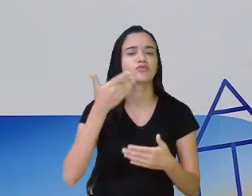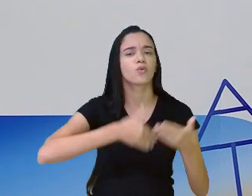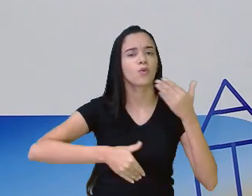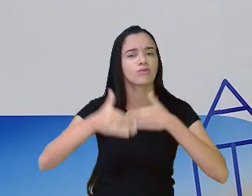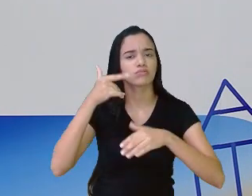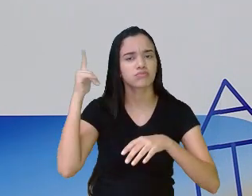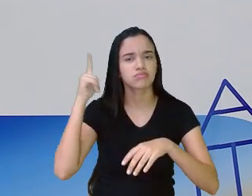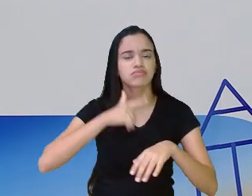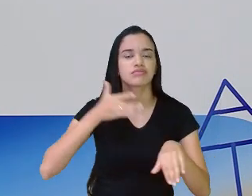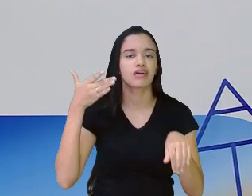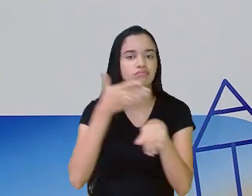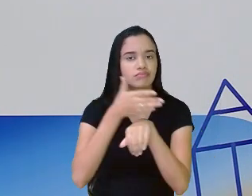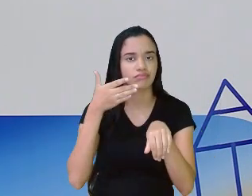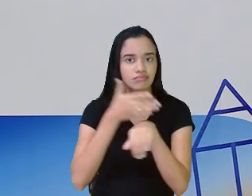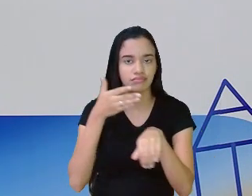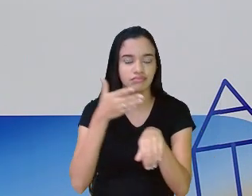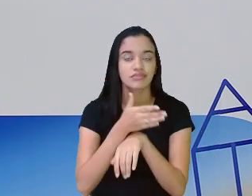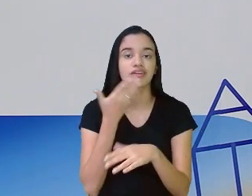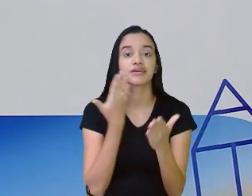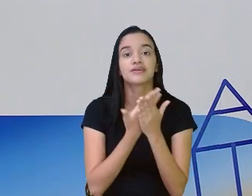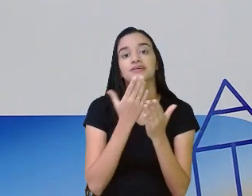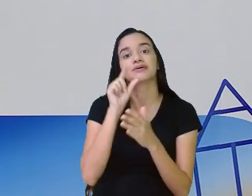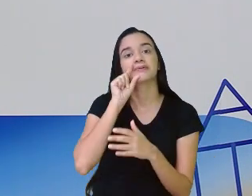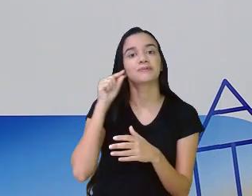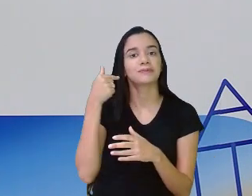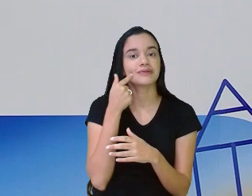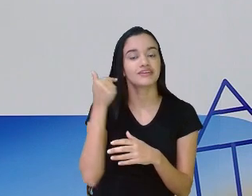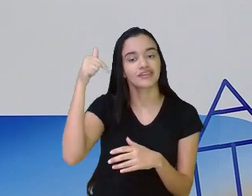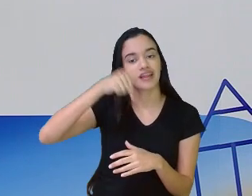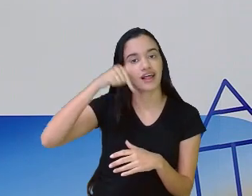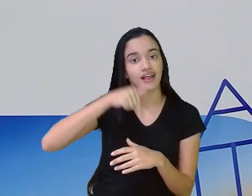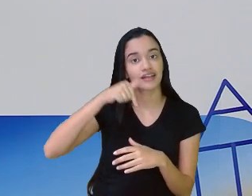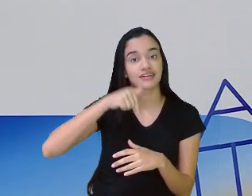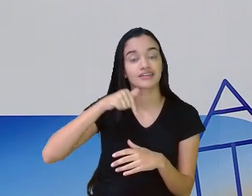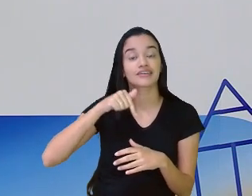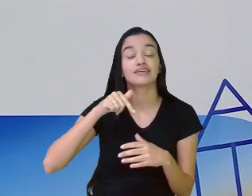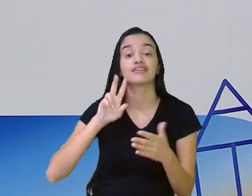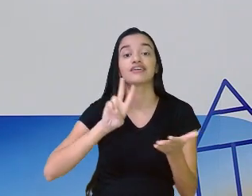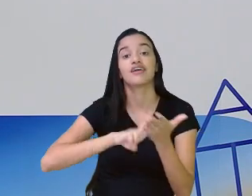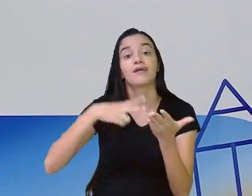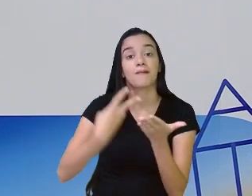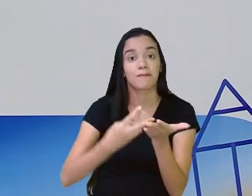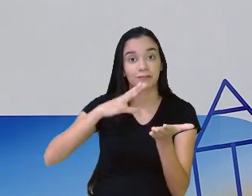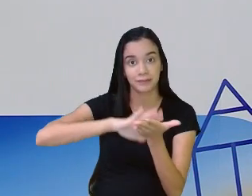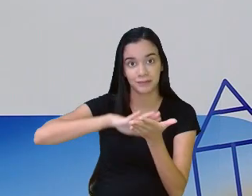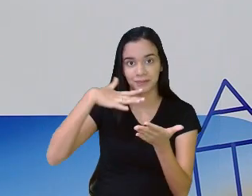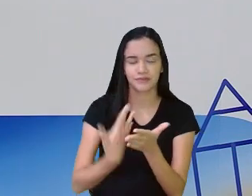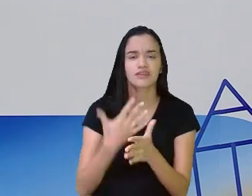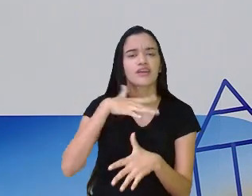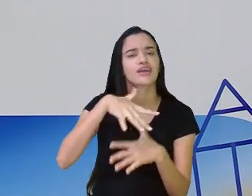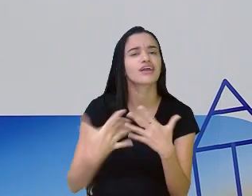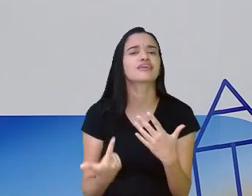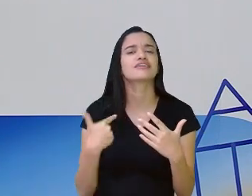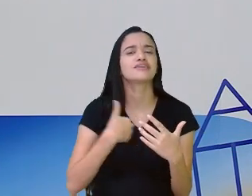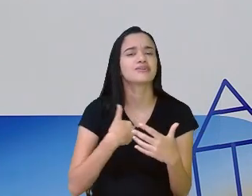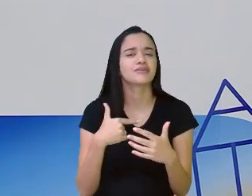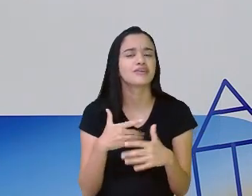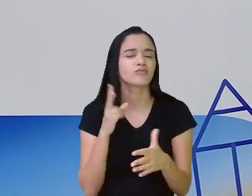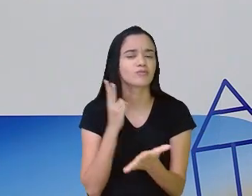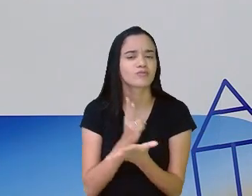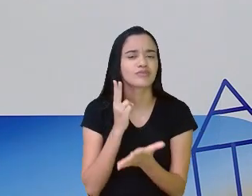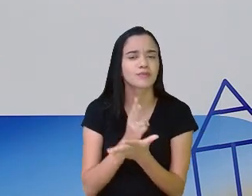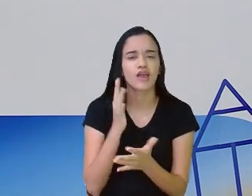consigam acessar as aulas do Educa, a Midian está aqui fazendo aquele trabalho, né? Que eu sempre elogio, que eu tenho